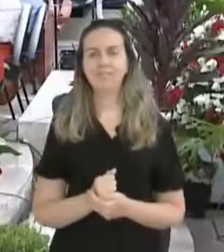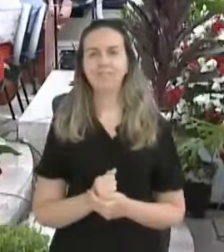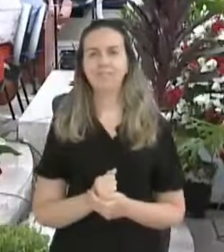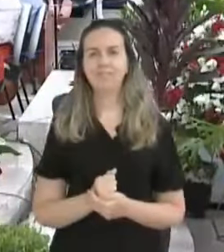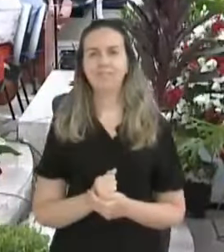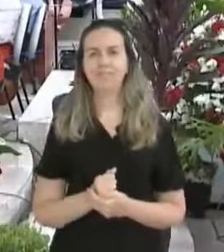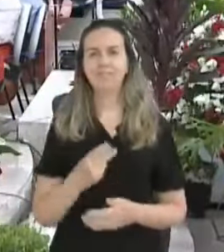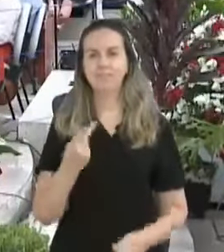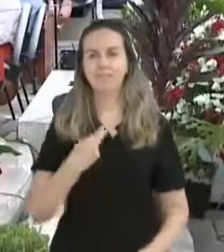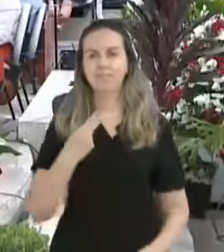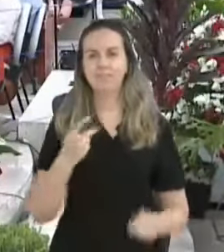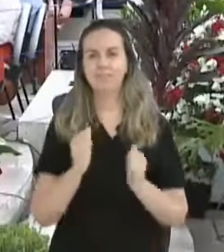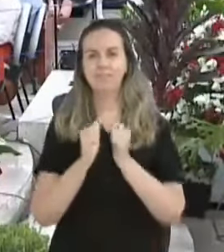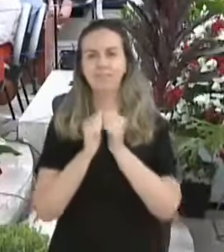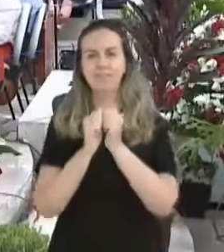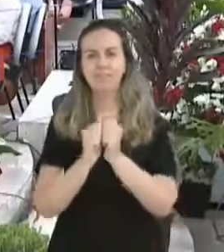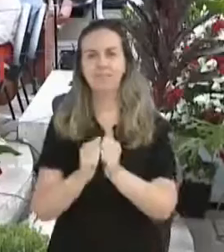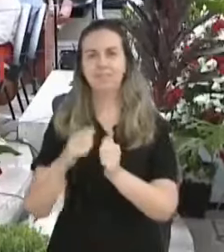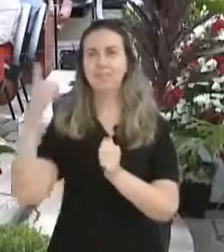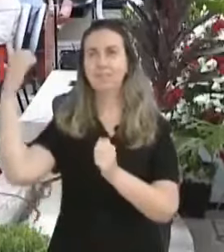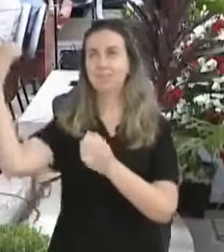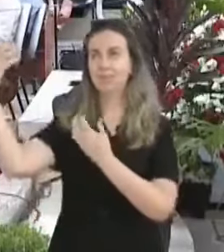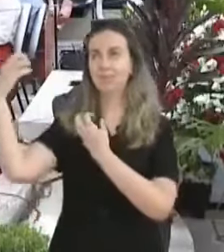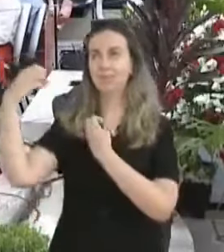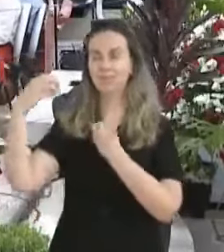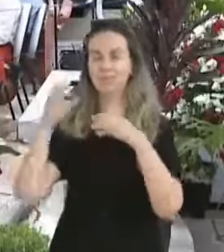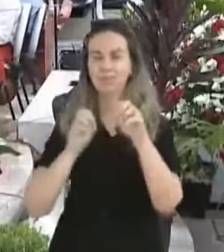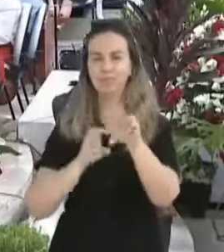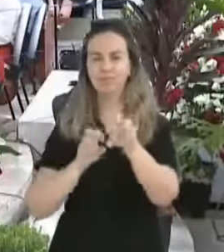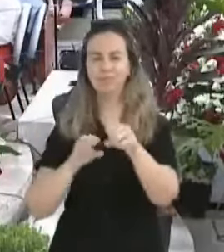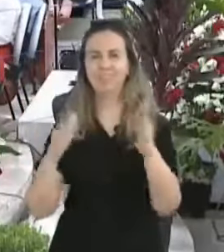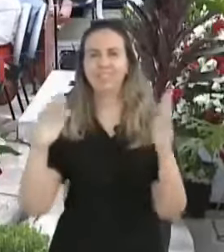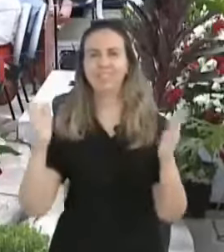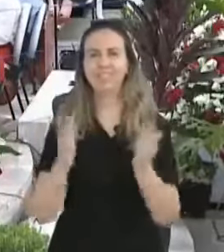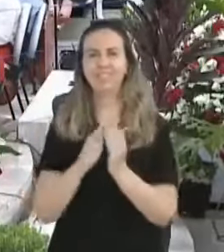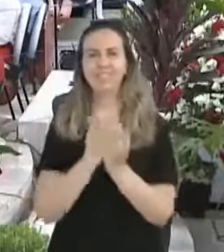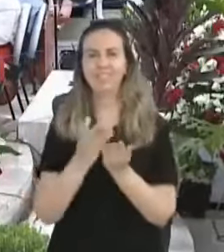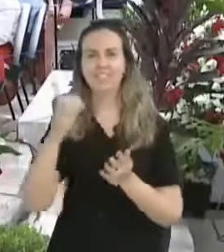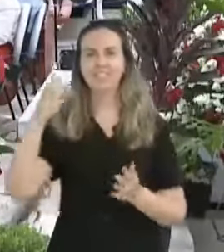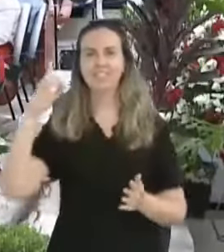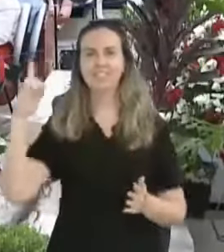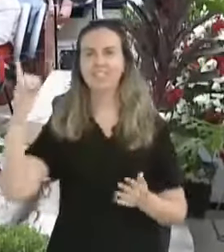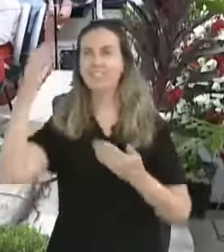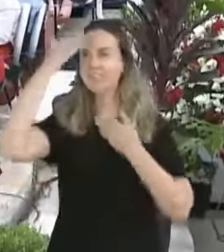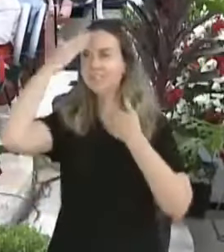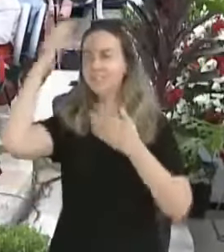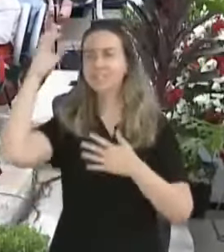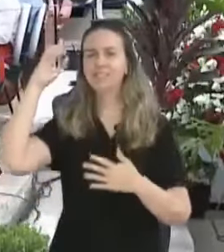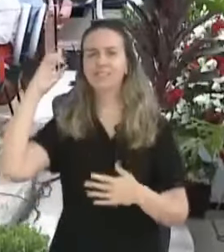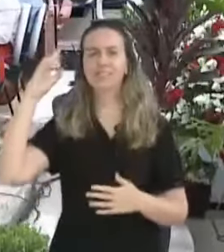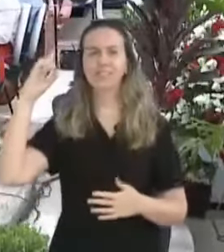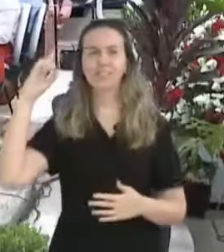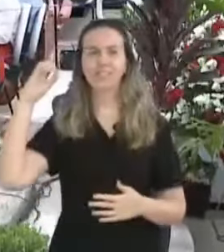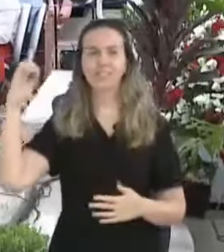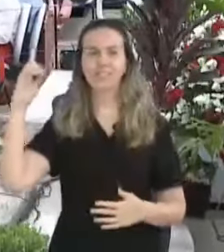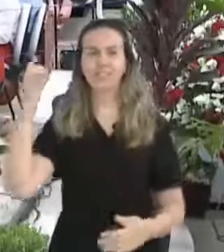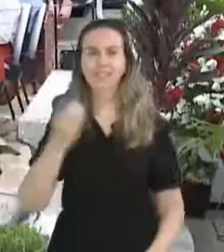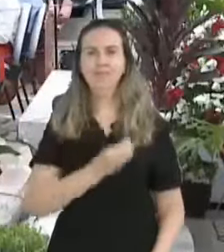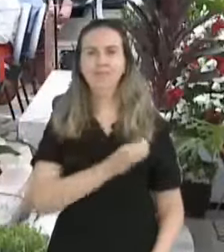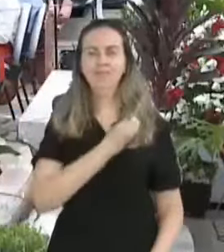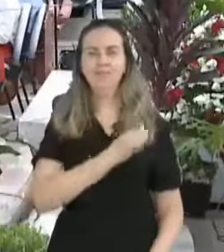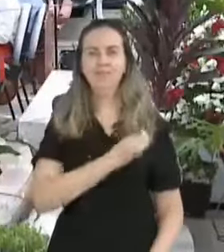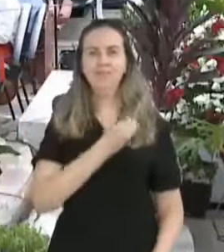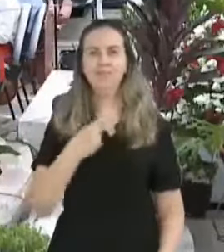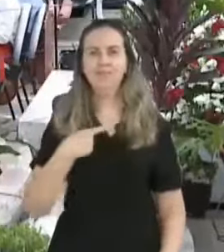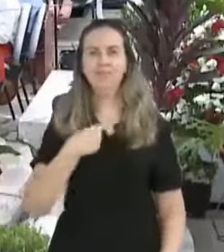poder compartilhar a palavra de Deus. Quero agradecer a Deus pela vida